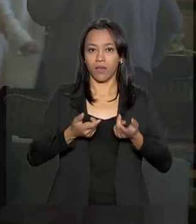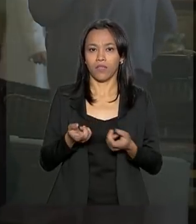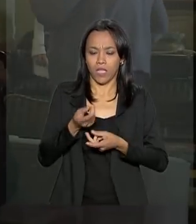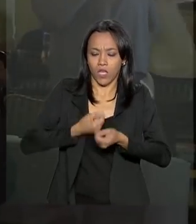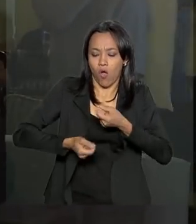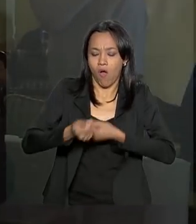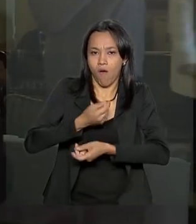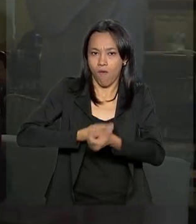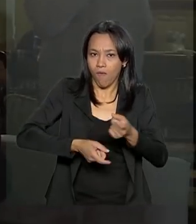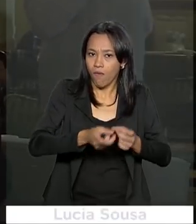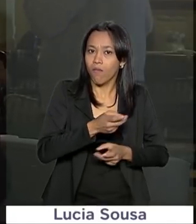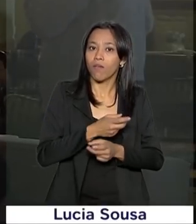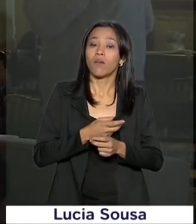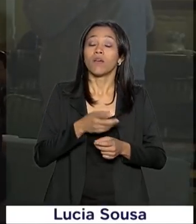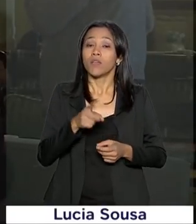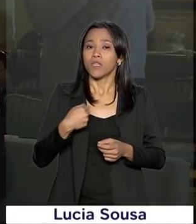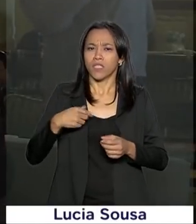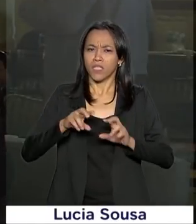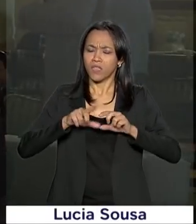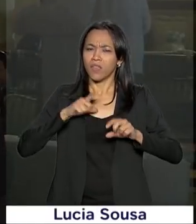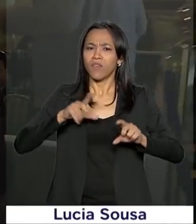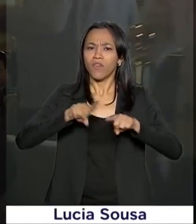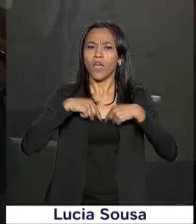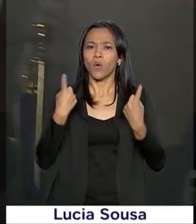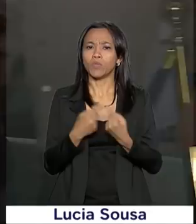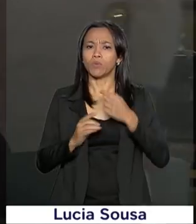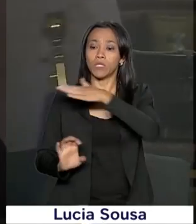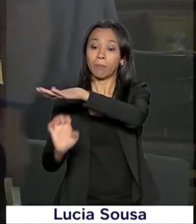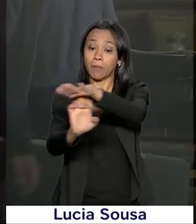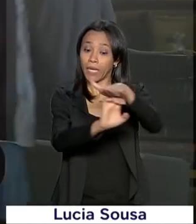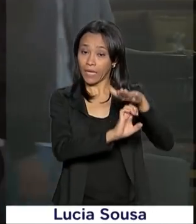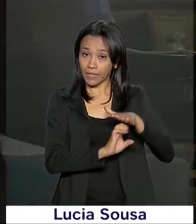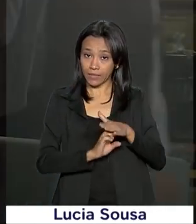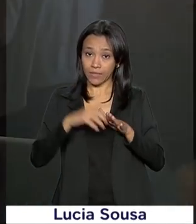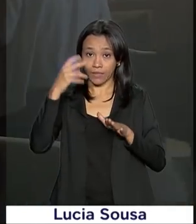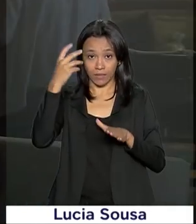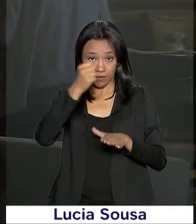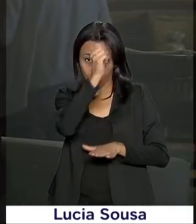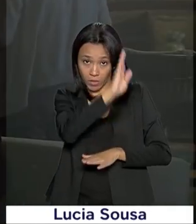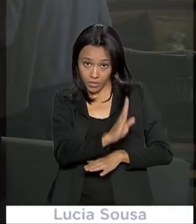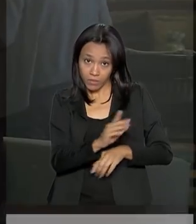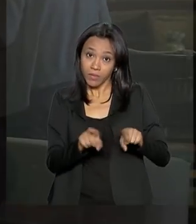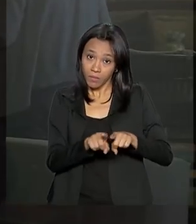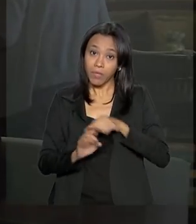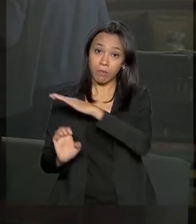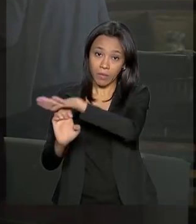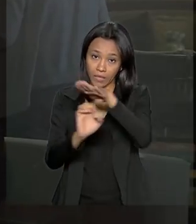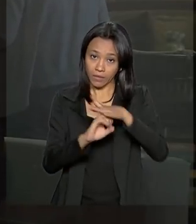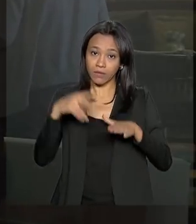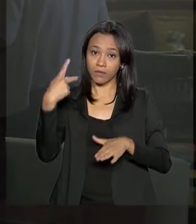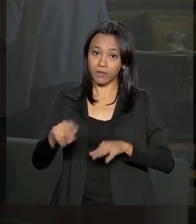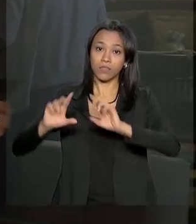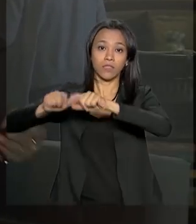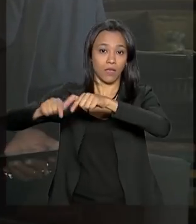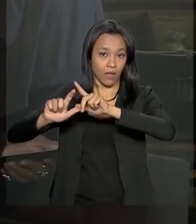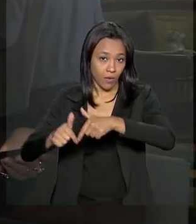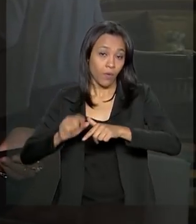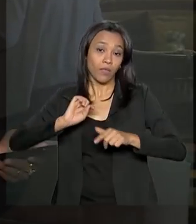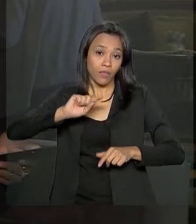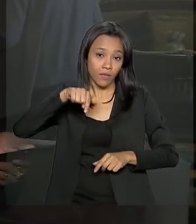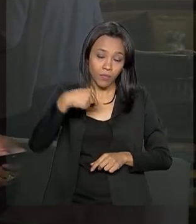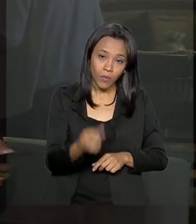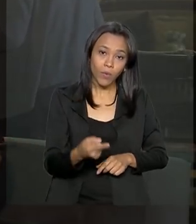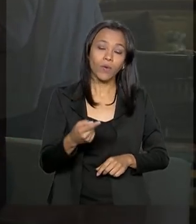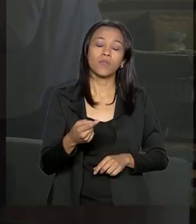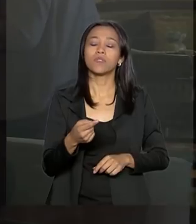Bolsonaro, ele se reuniu com CEOs de empresas brasileiras e também de israelenses num café da manhã. Depois, ele, junto do